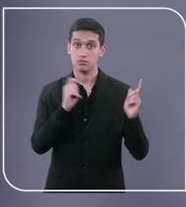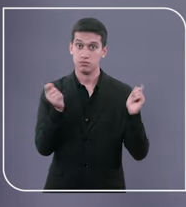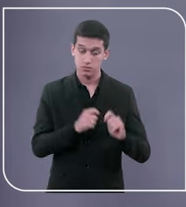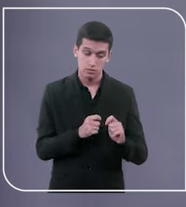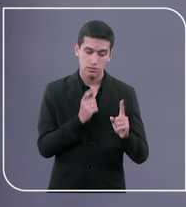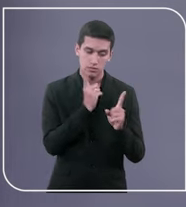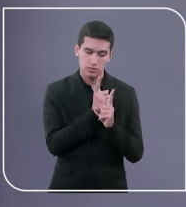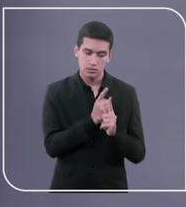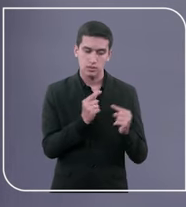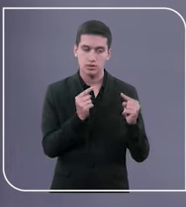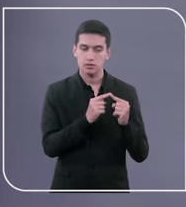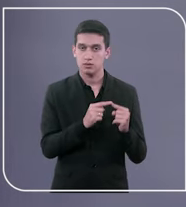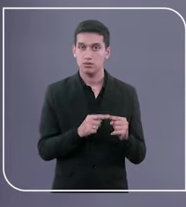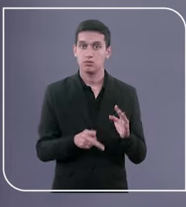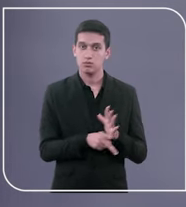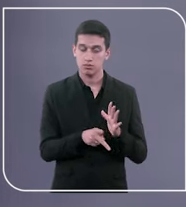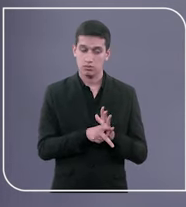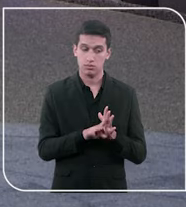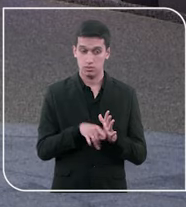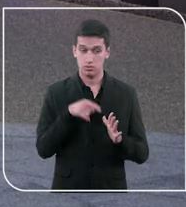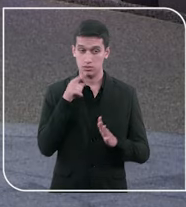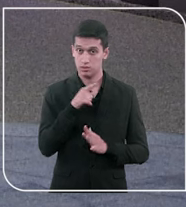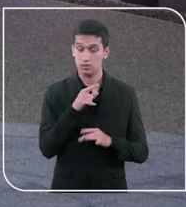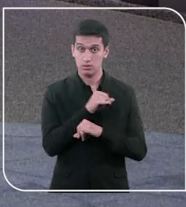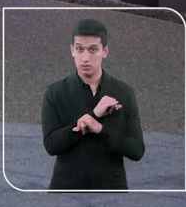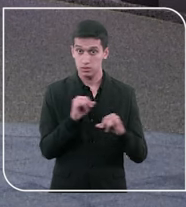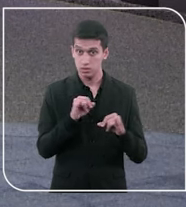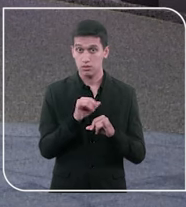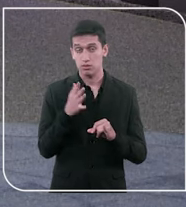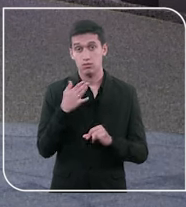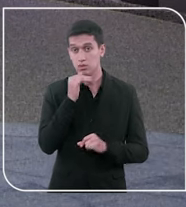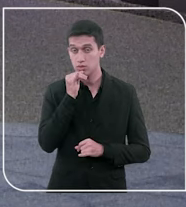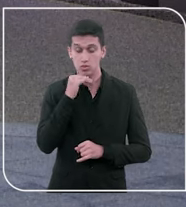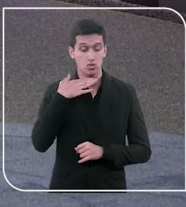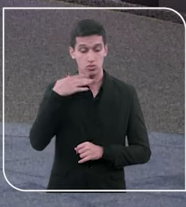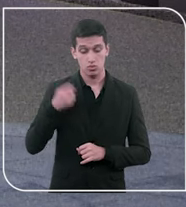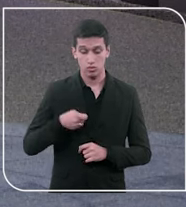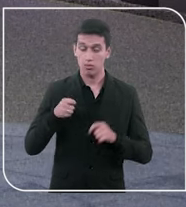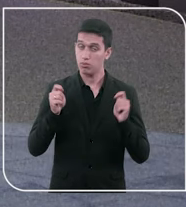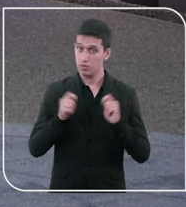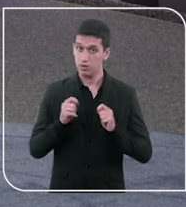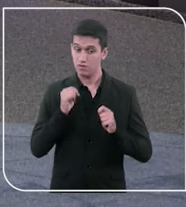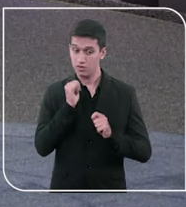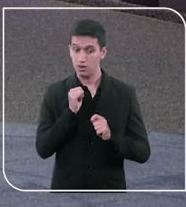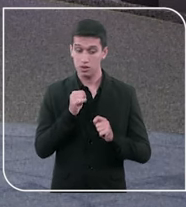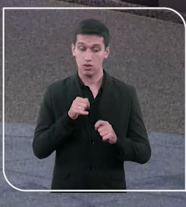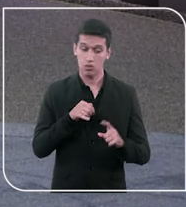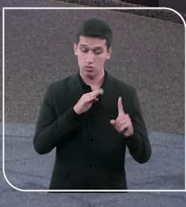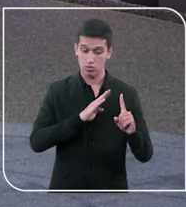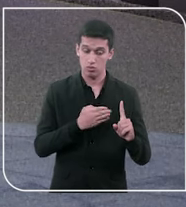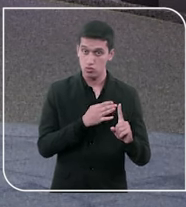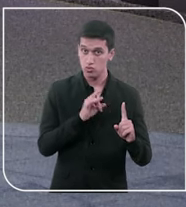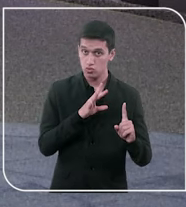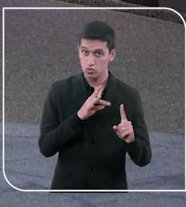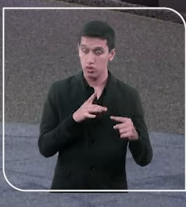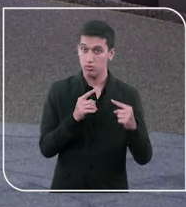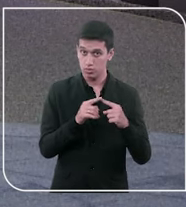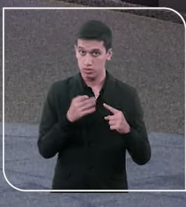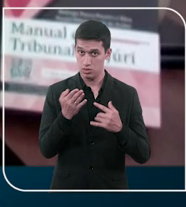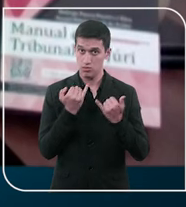podem servir de base para a admissão da sentença de pronúncia? Isso o juiz ele pode pronunciar o réu só com base nesses dados?